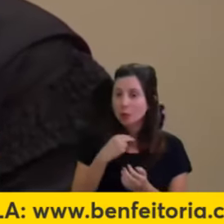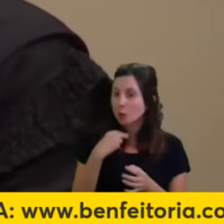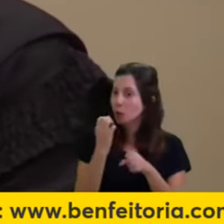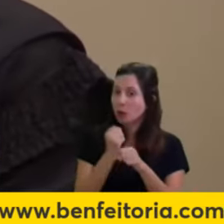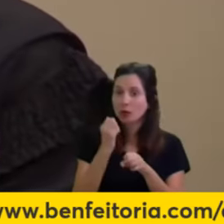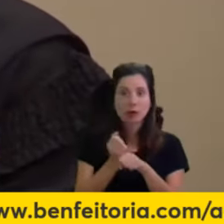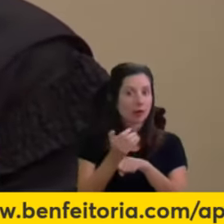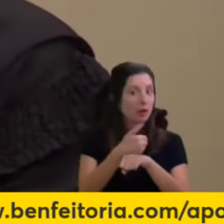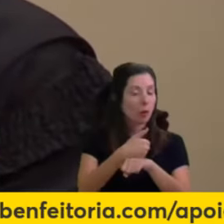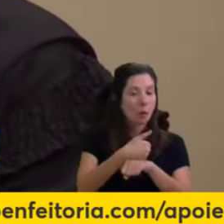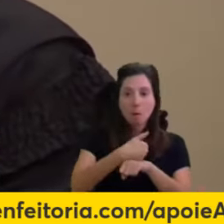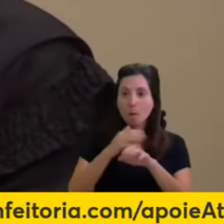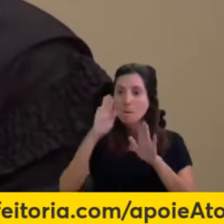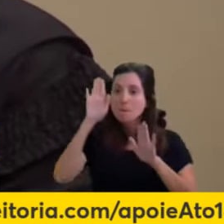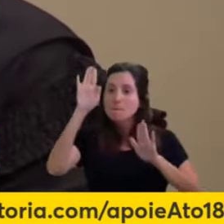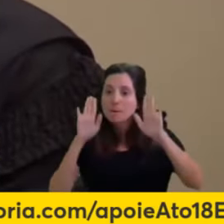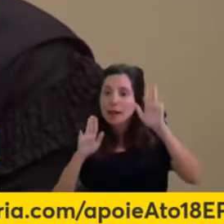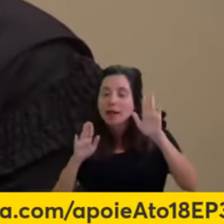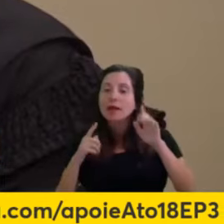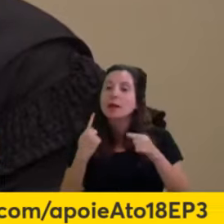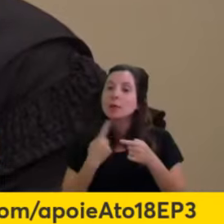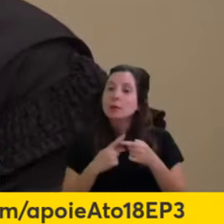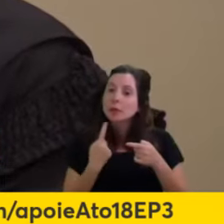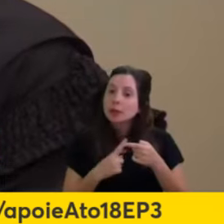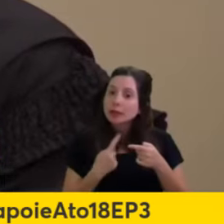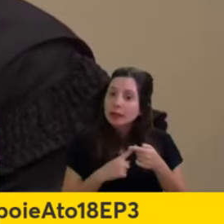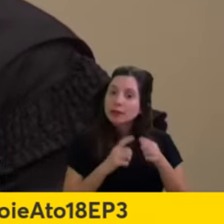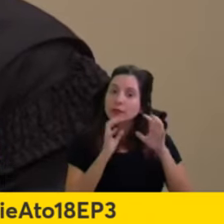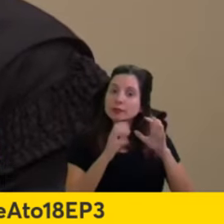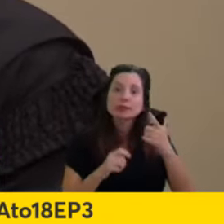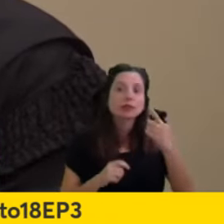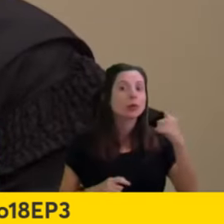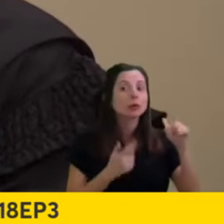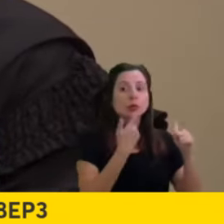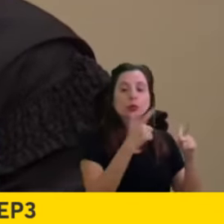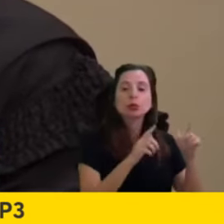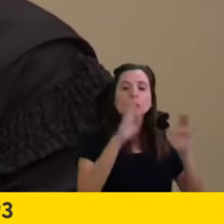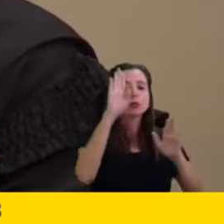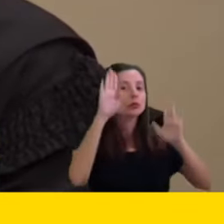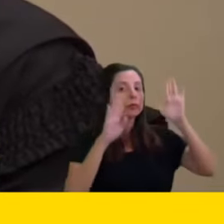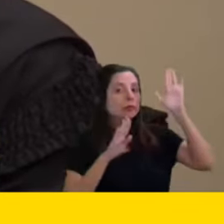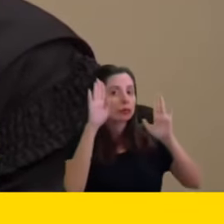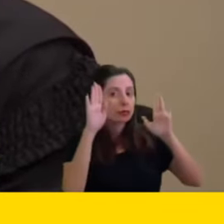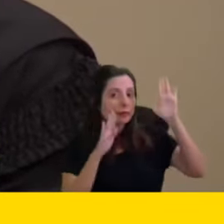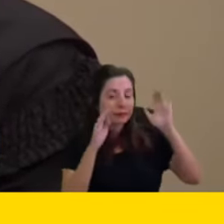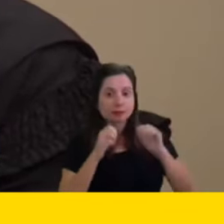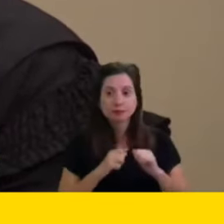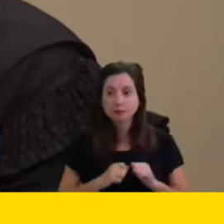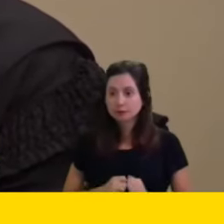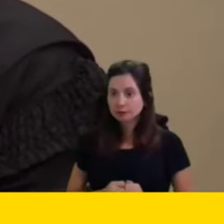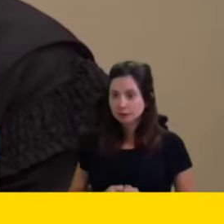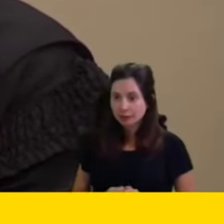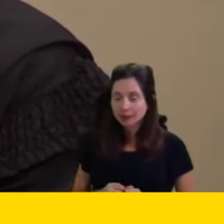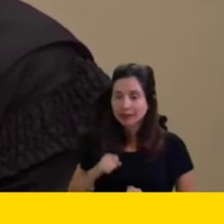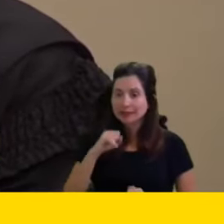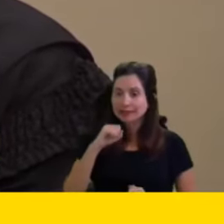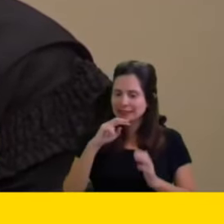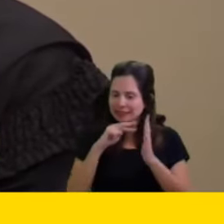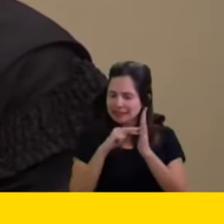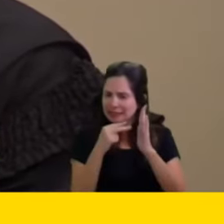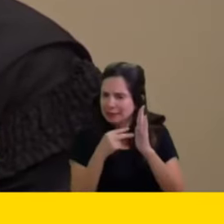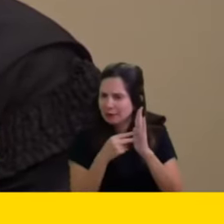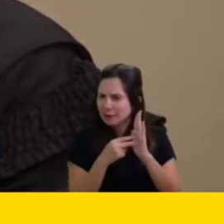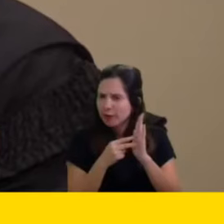porque afetou outros candidatos em segundo lugar senhor presidente registre-se por oportuno que simular significa enganar